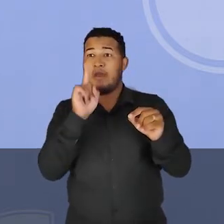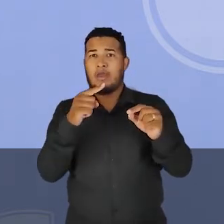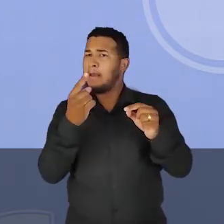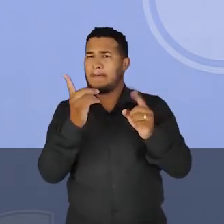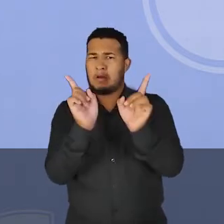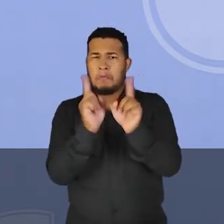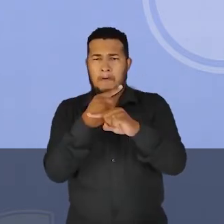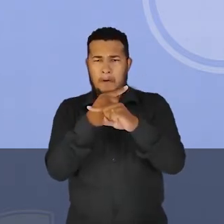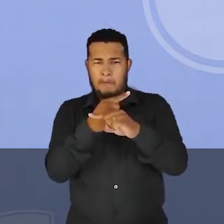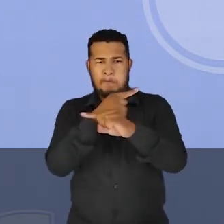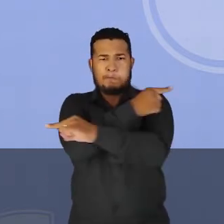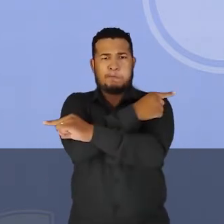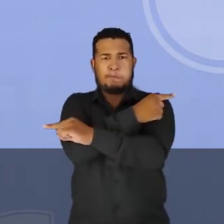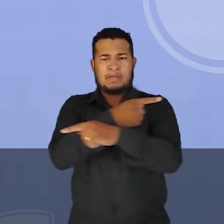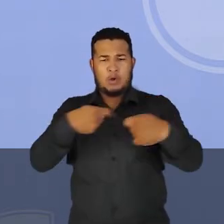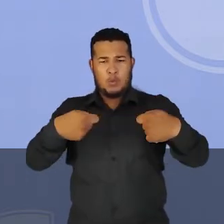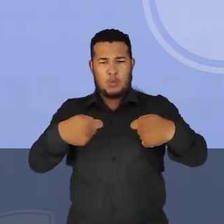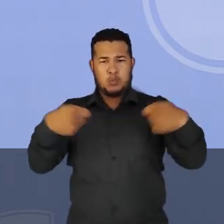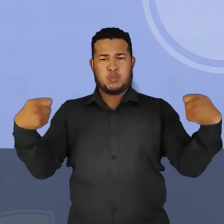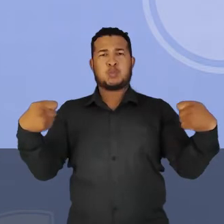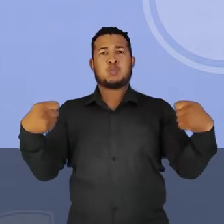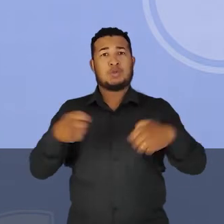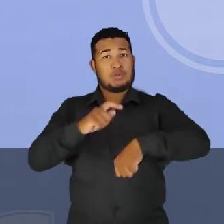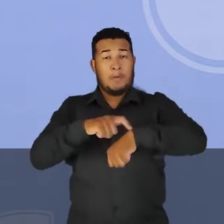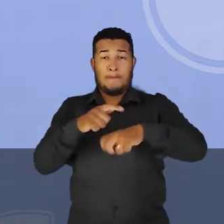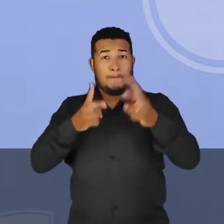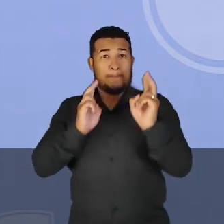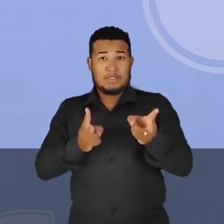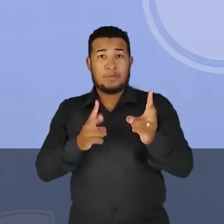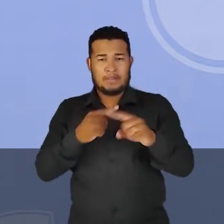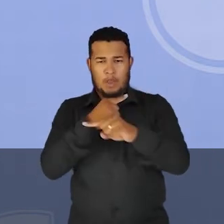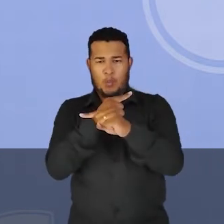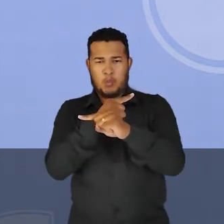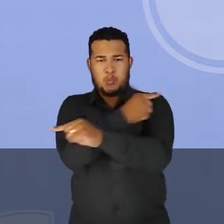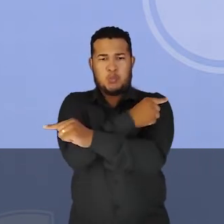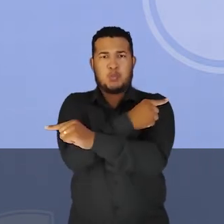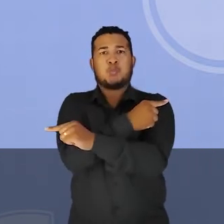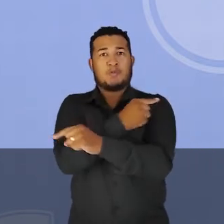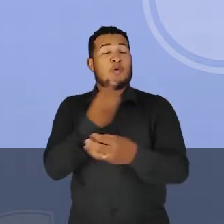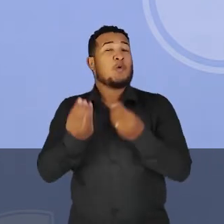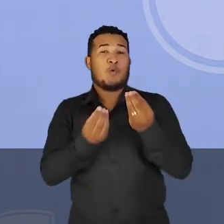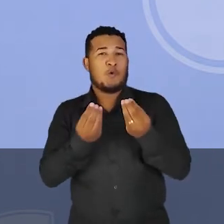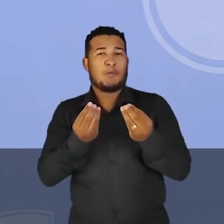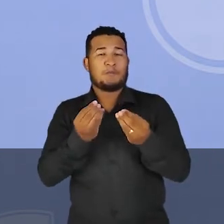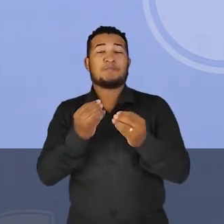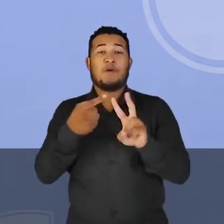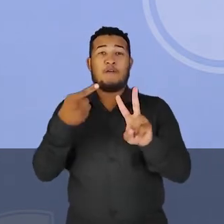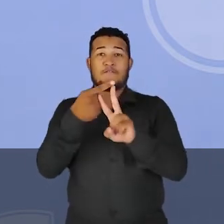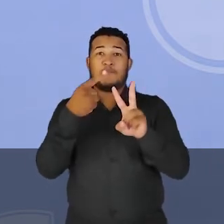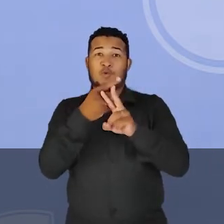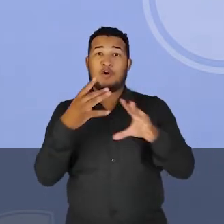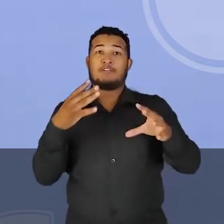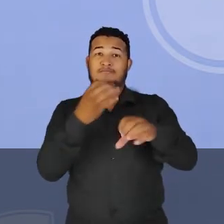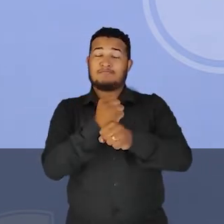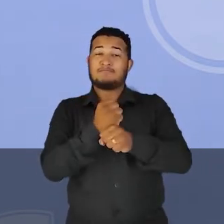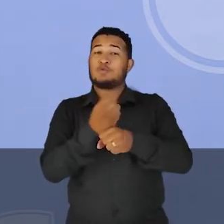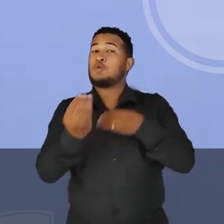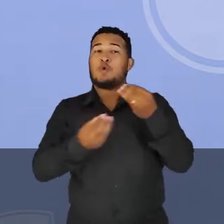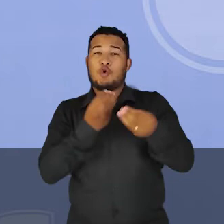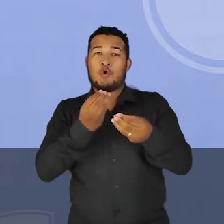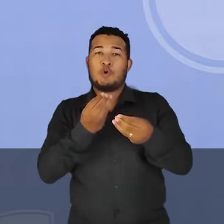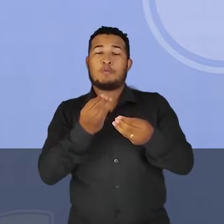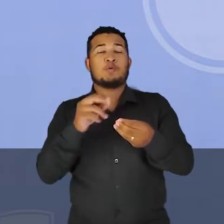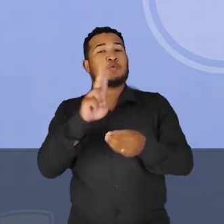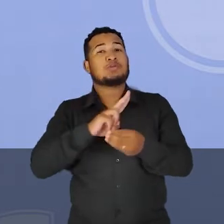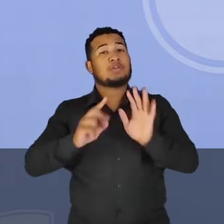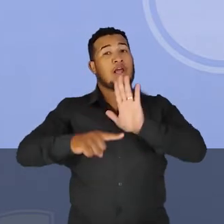opostos, atuando em um único ponto ao mesmo momento, o módulo do vetor resultante vai ser encontrado como